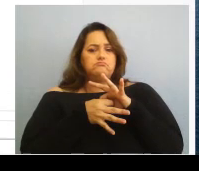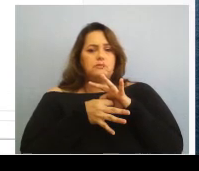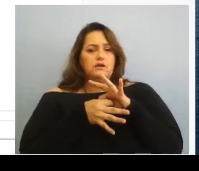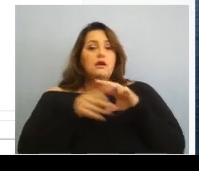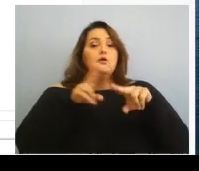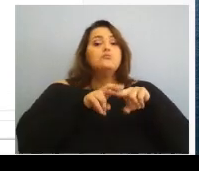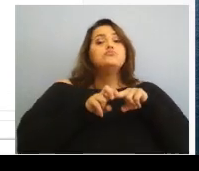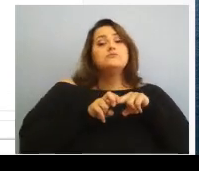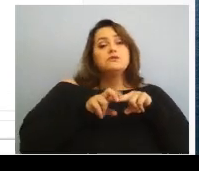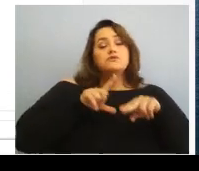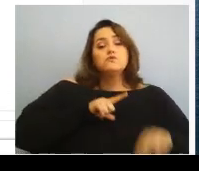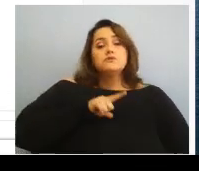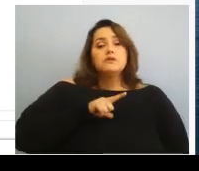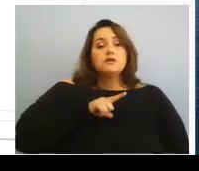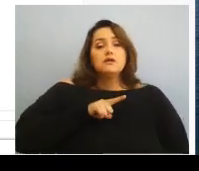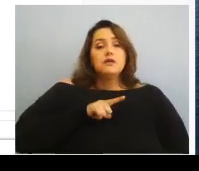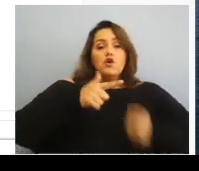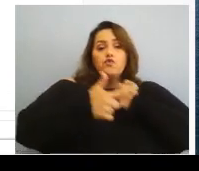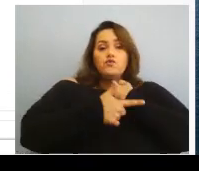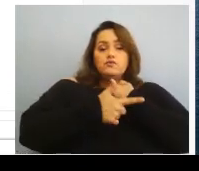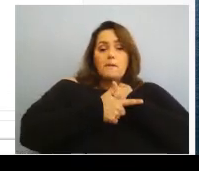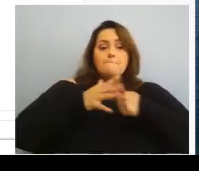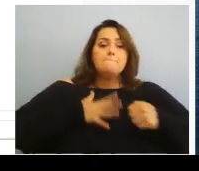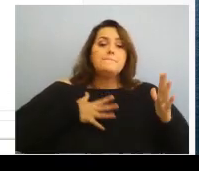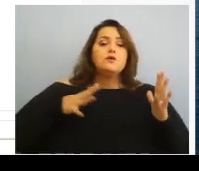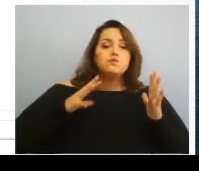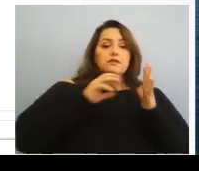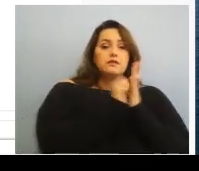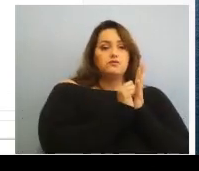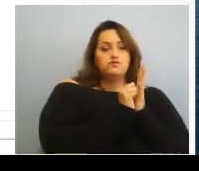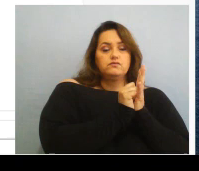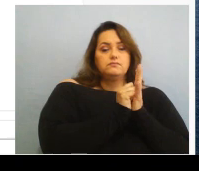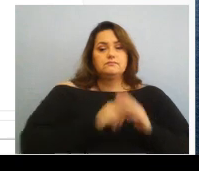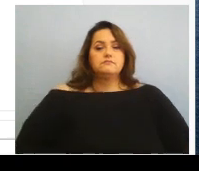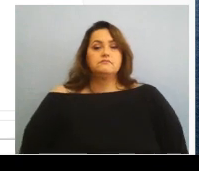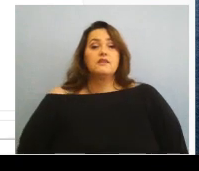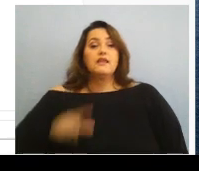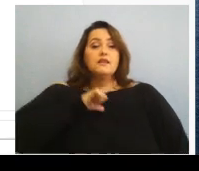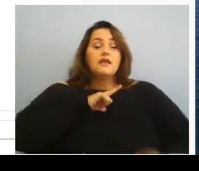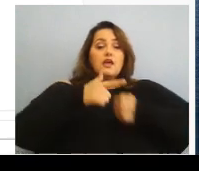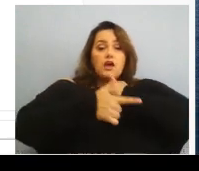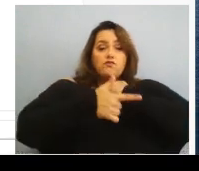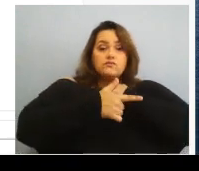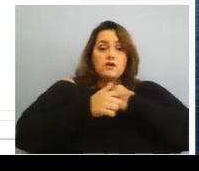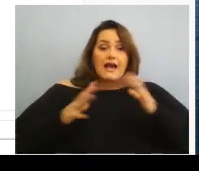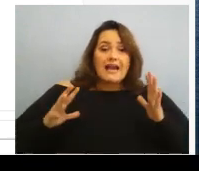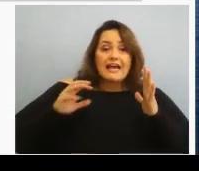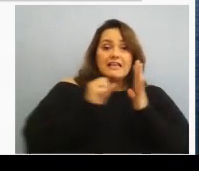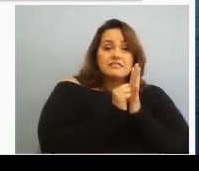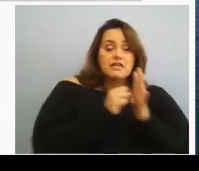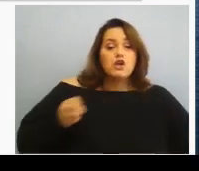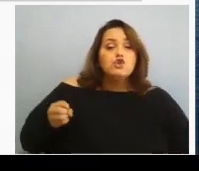Então, para isso serve a funcionalidade de Meus Dados. Em seguida, existe a funcionalidade Cadastrar